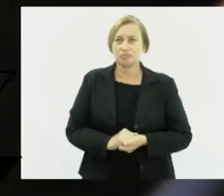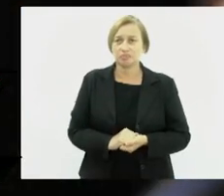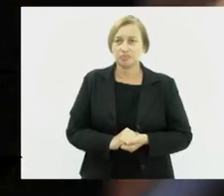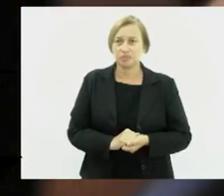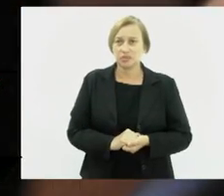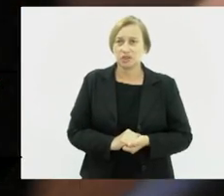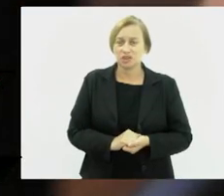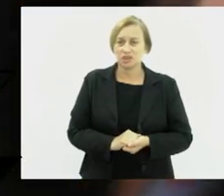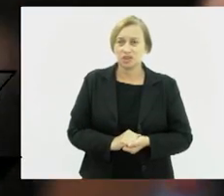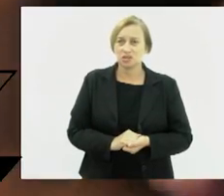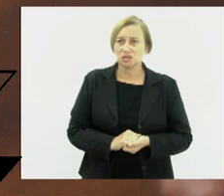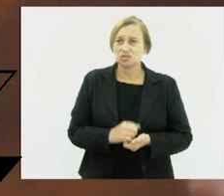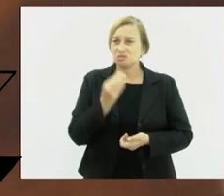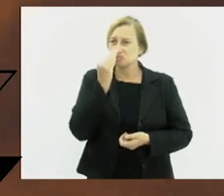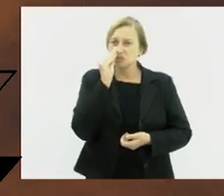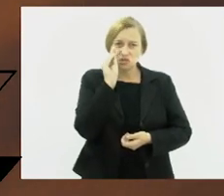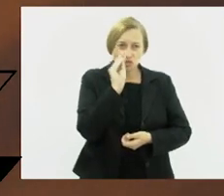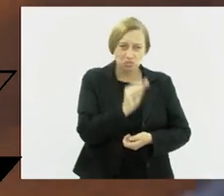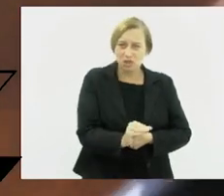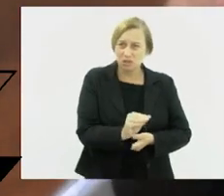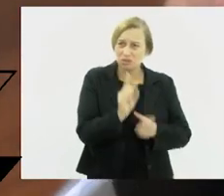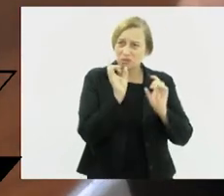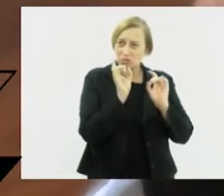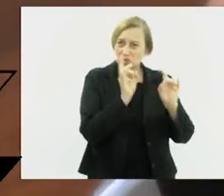Extremo caso de maus tratos.